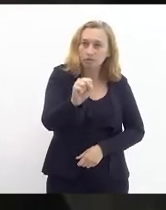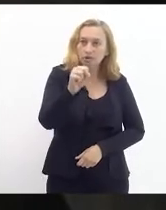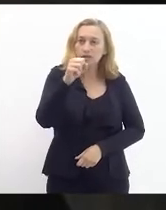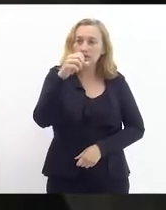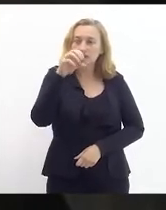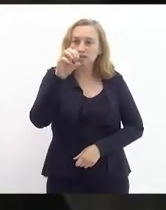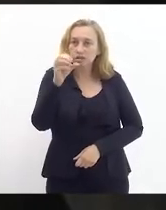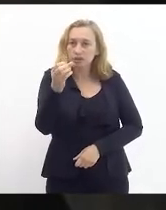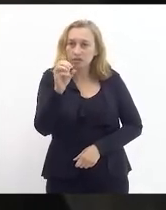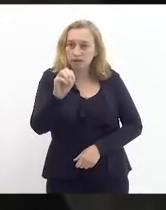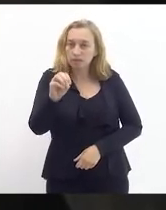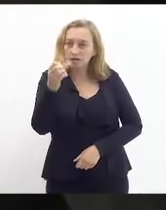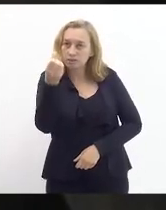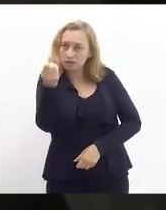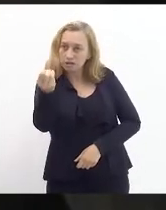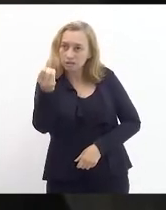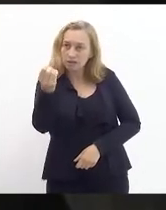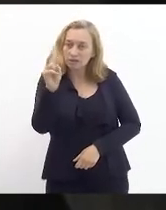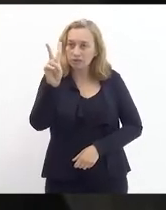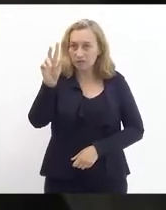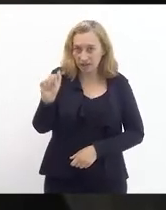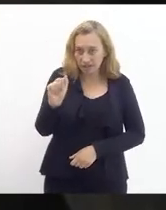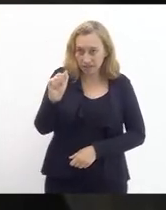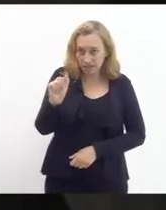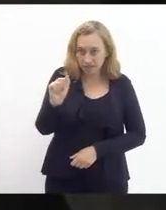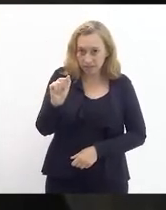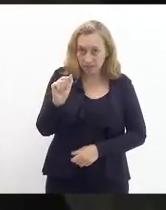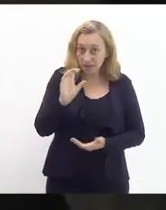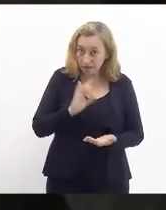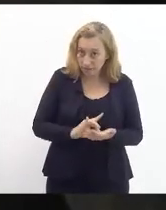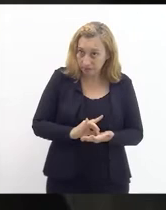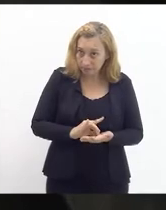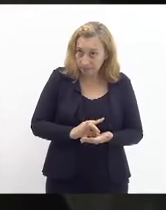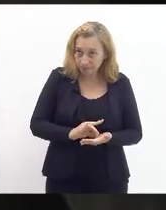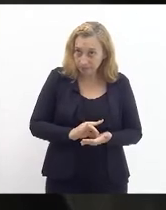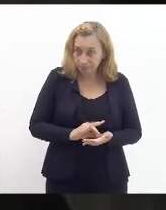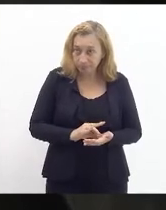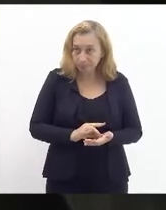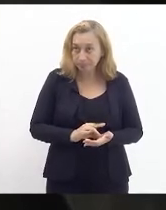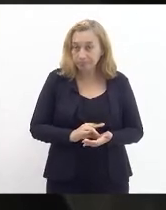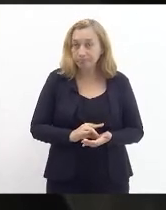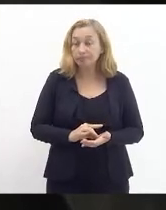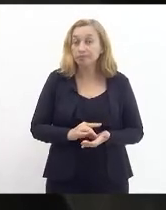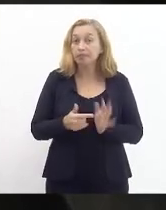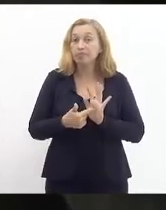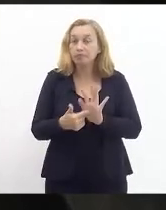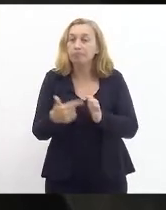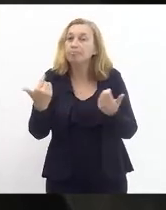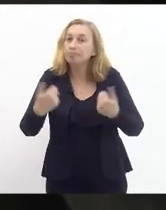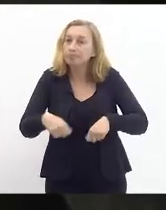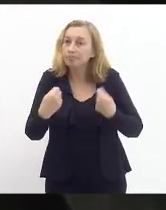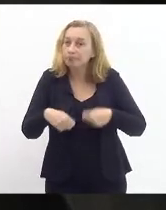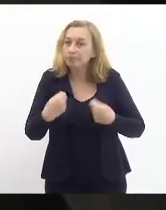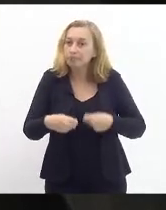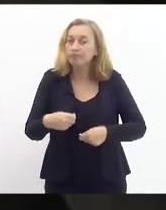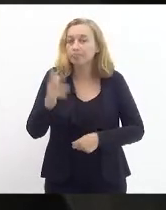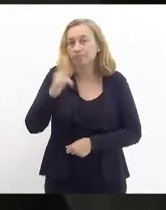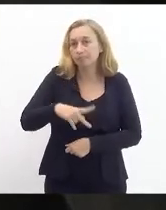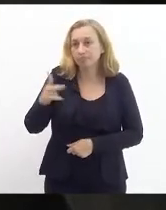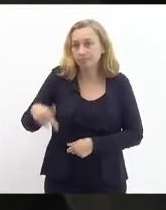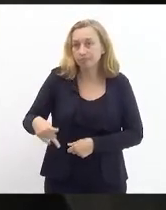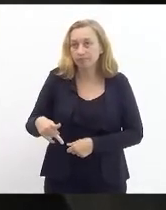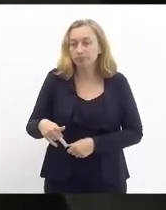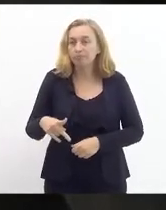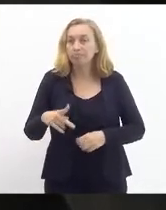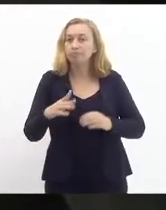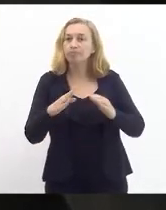7806 vagas reais que representam a carência de professores na rede Estadual de Educação do Rio